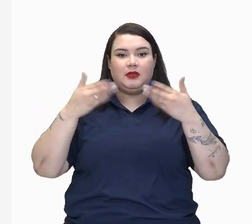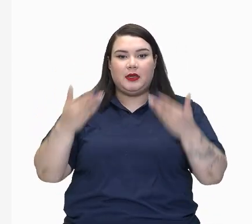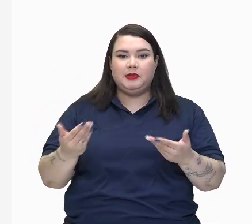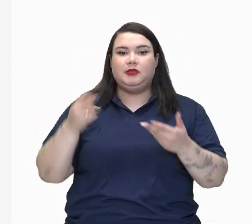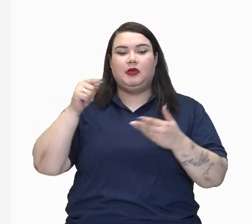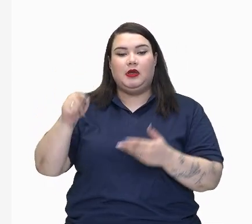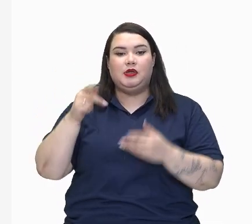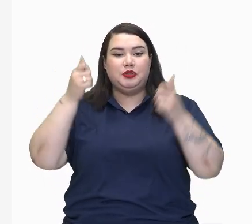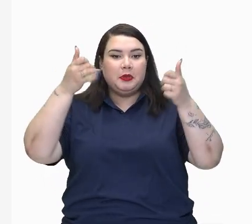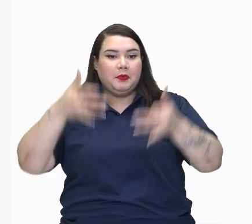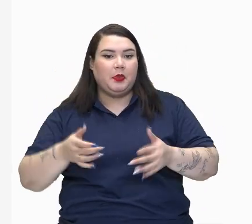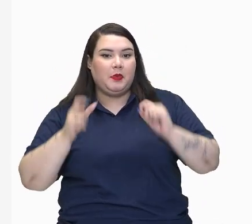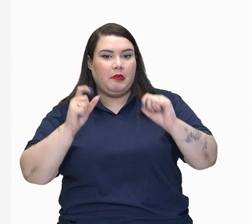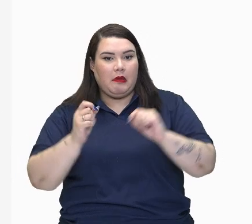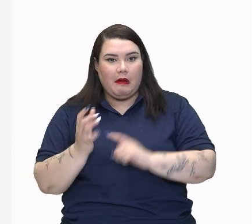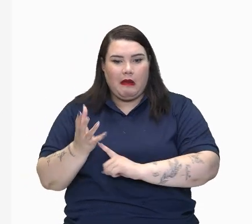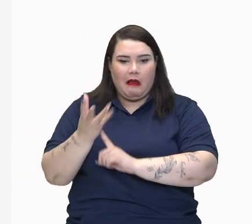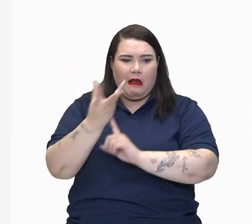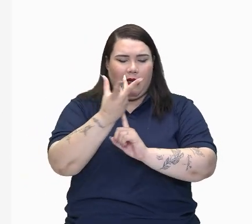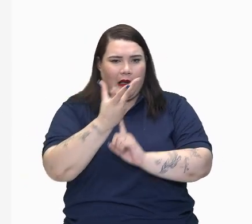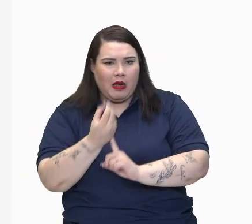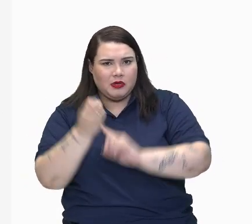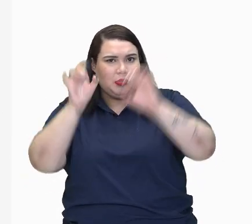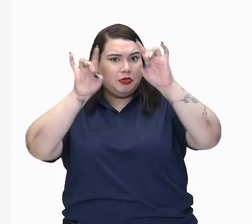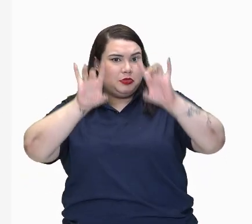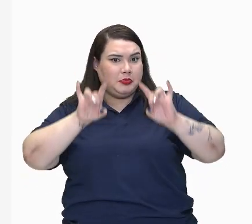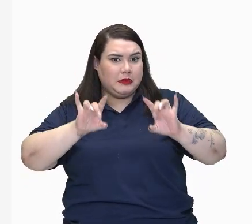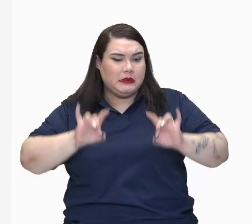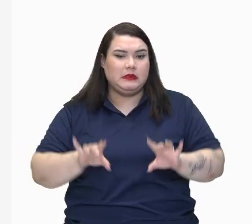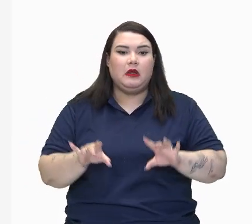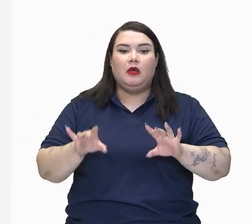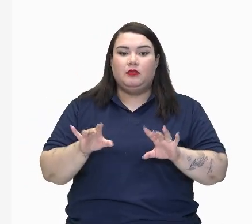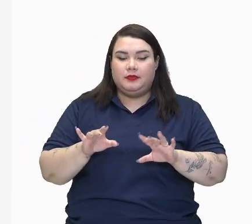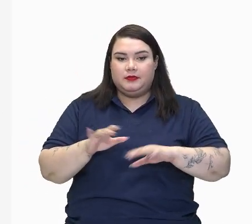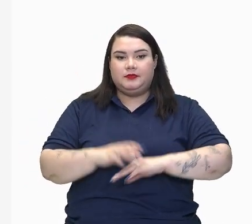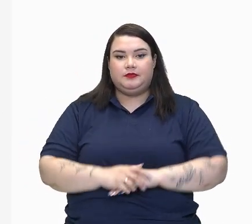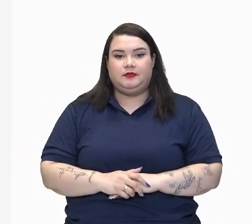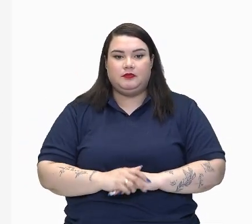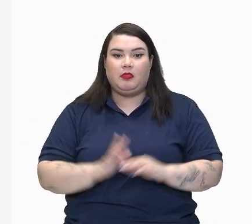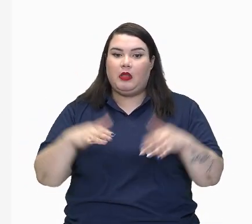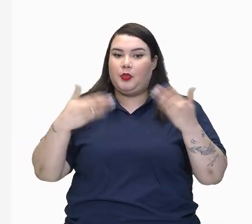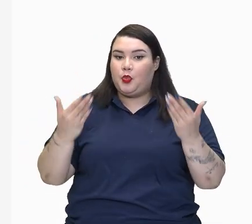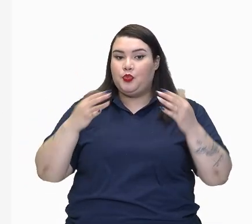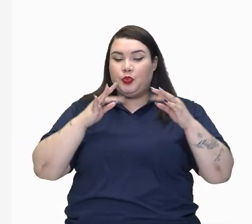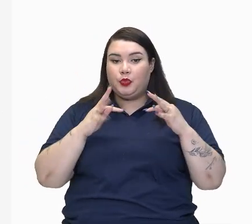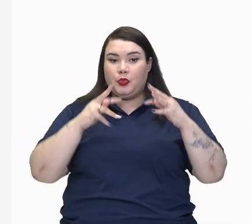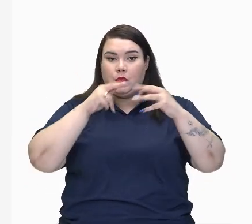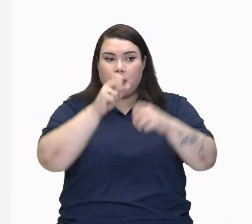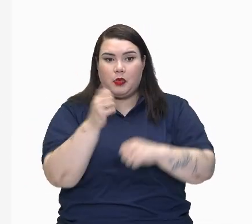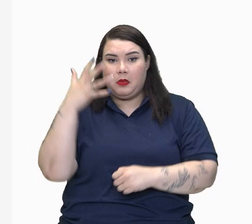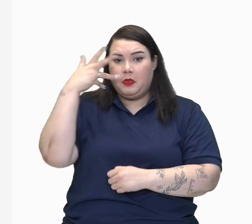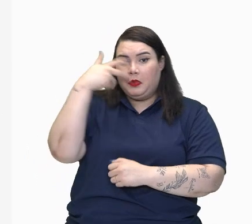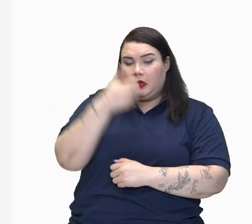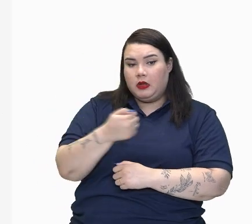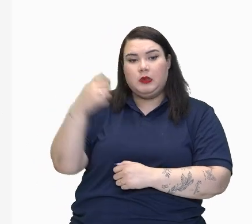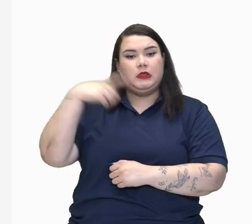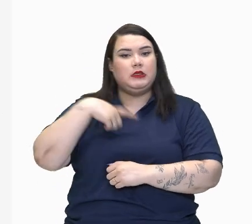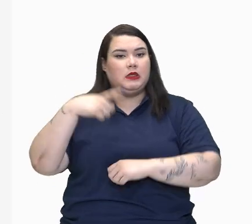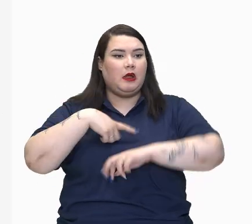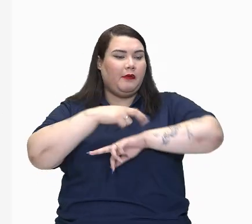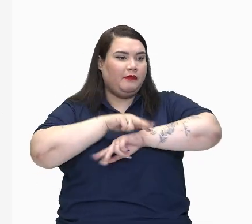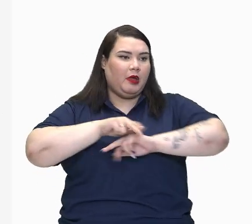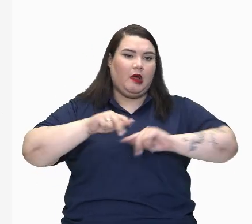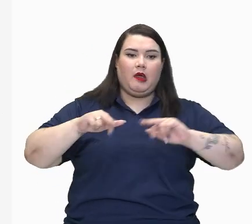tanoeiro: a grande arte é como lavor de joalheiro. Ou bem de estatutário: tudo quanto é belo, tudo quanto é